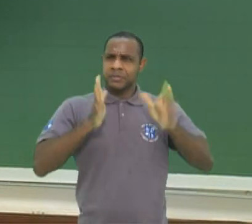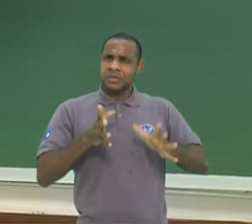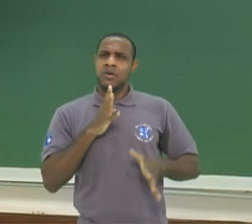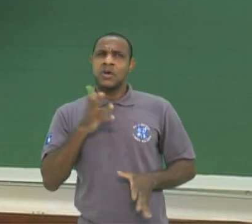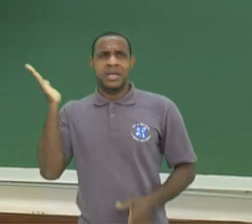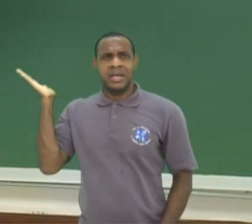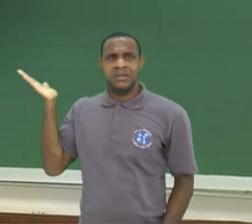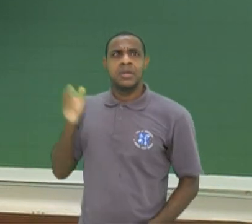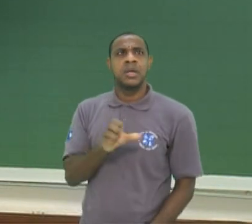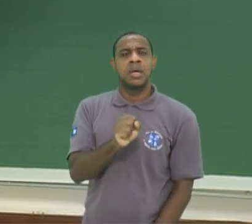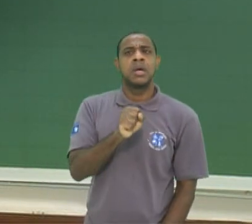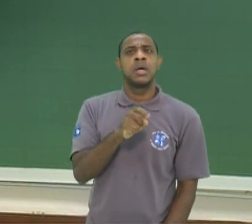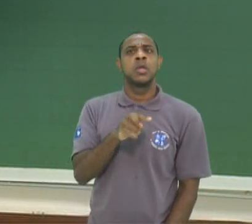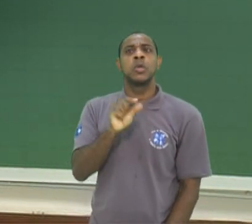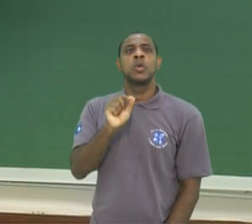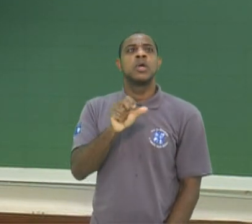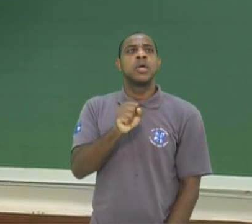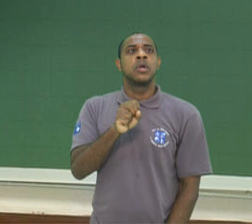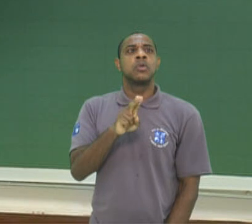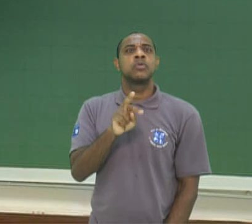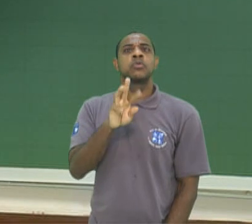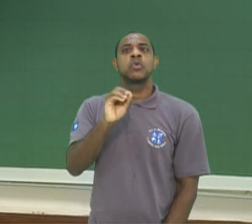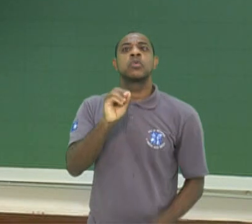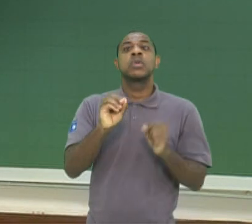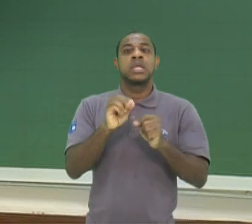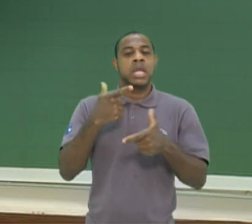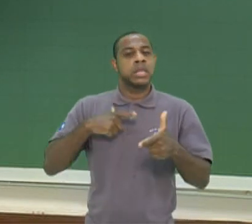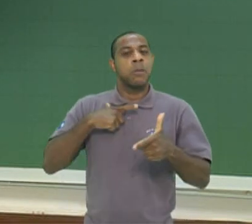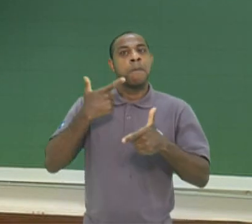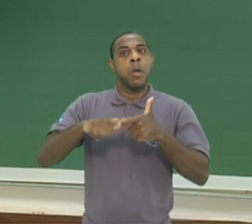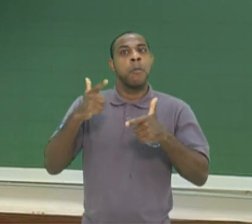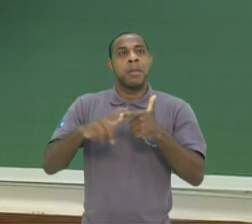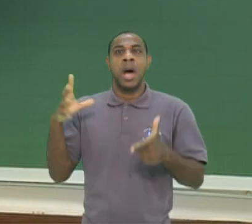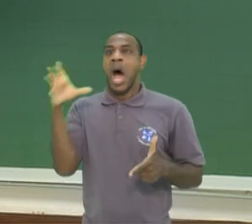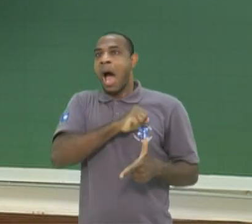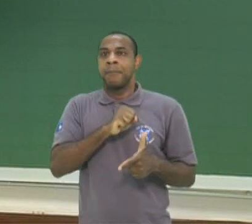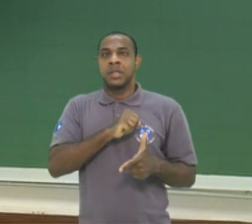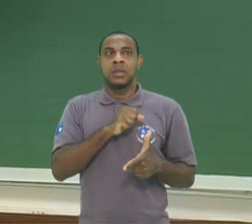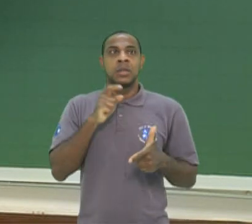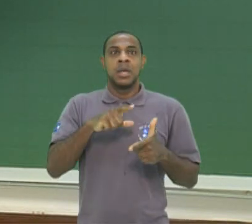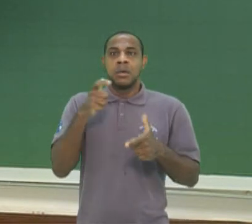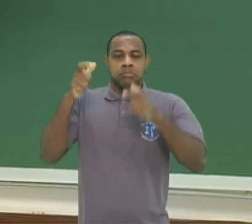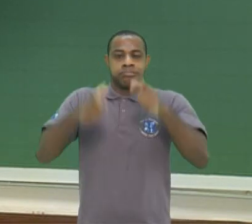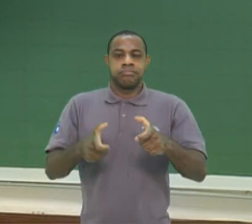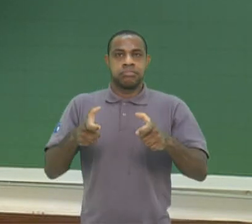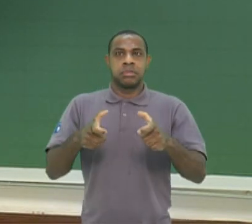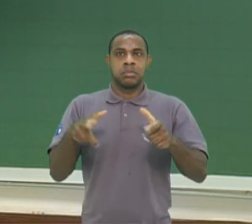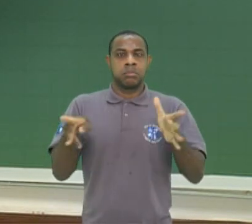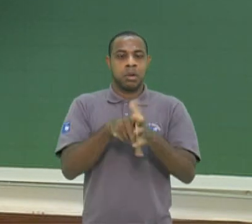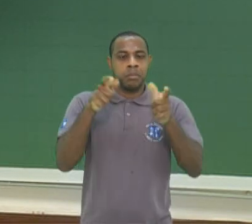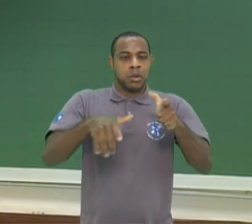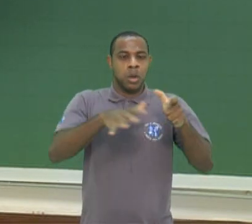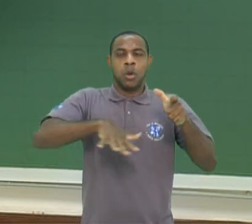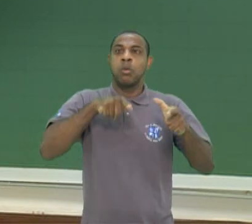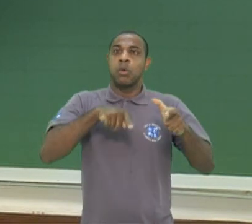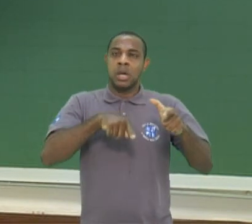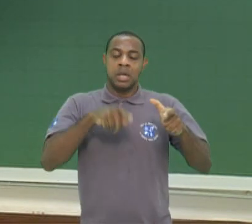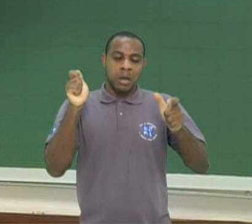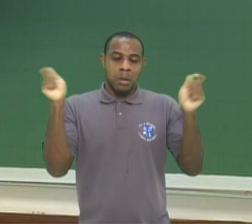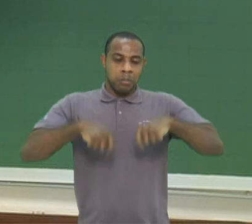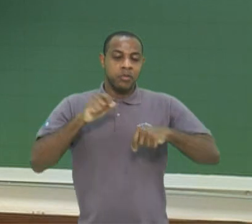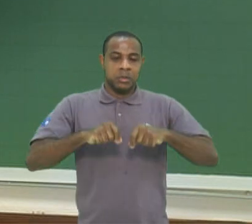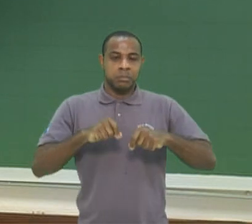Um surto é quando nós temos sim um problema, mas ele é um problema mais localizado. É algo que pode